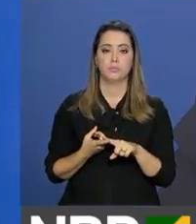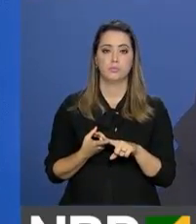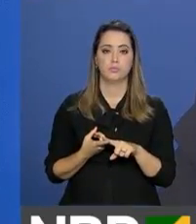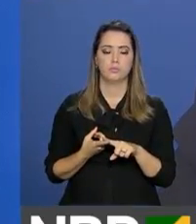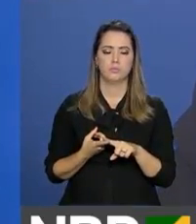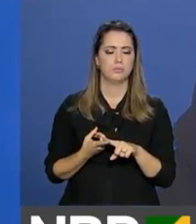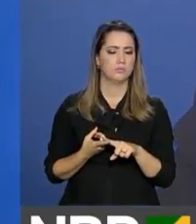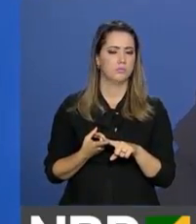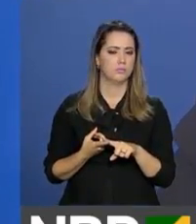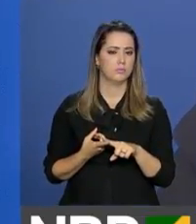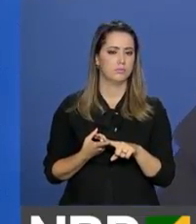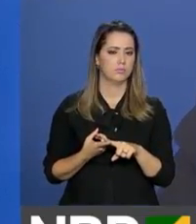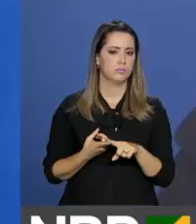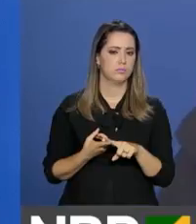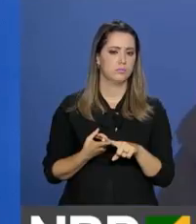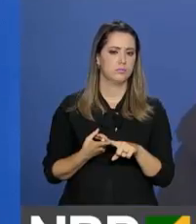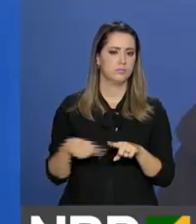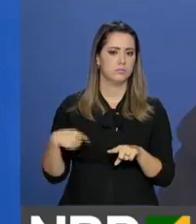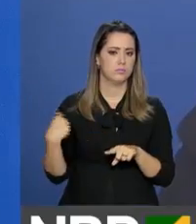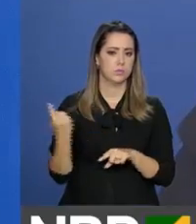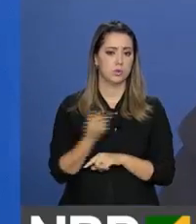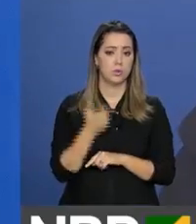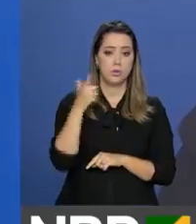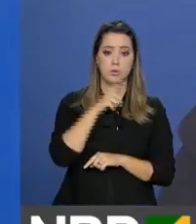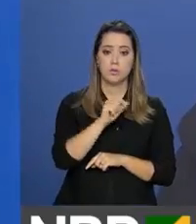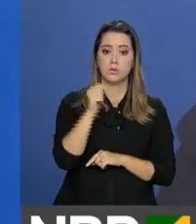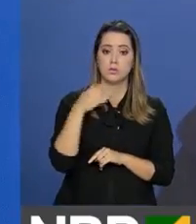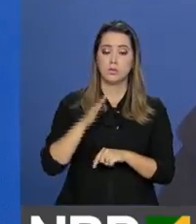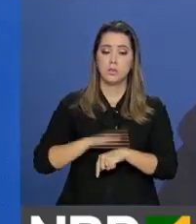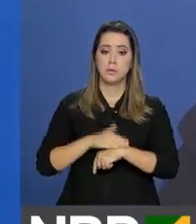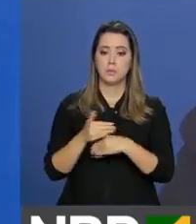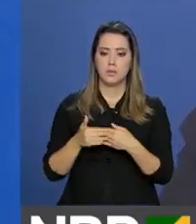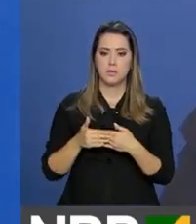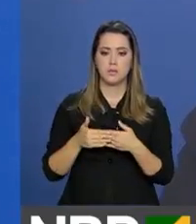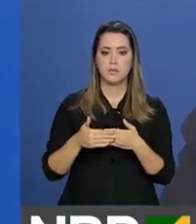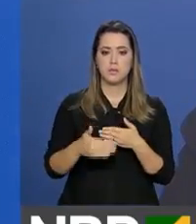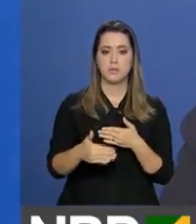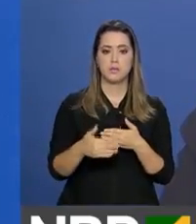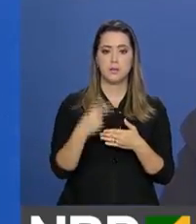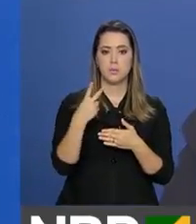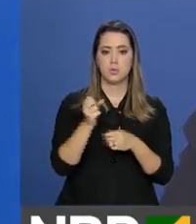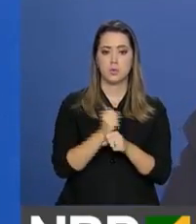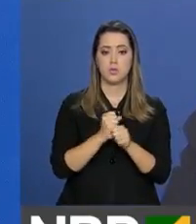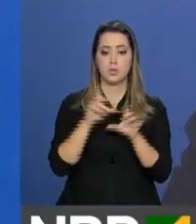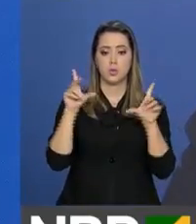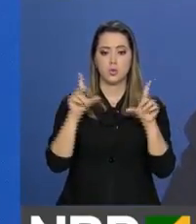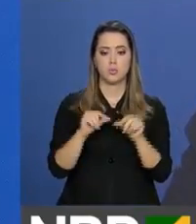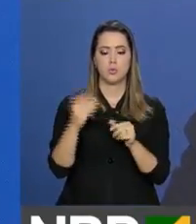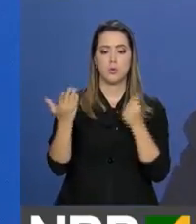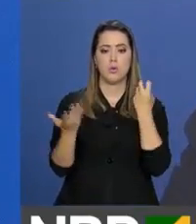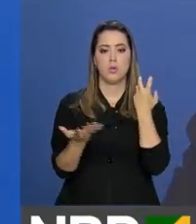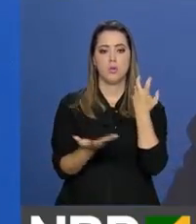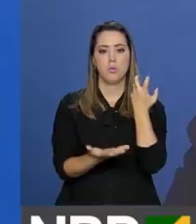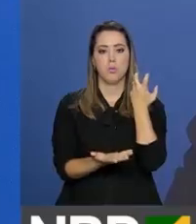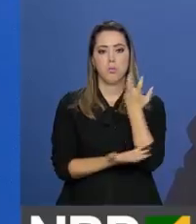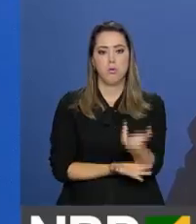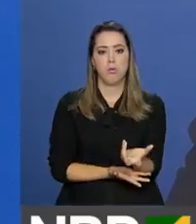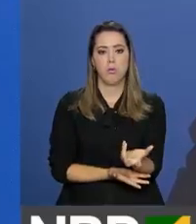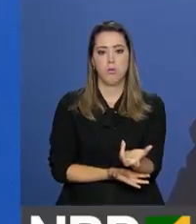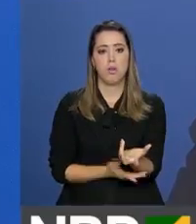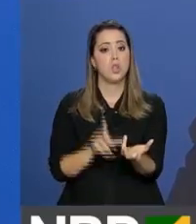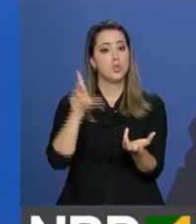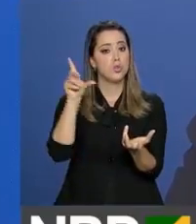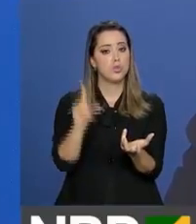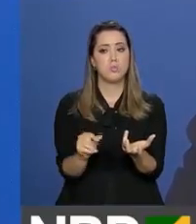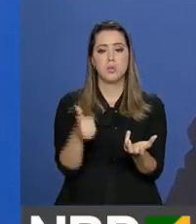conseguimos, o ministro Zequinha Sarney conseguiu nesse período todo uma redução do desmatamento de 16% a 18%